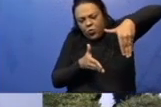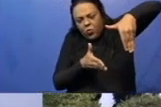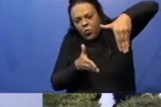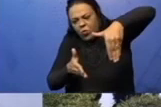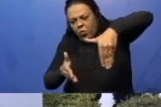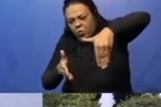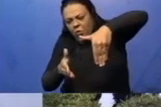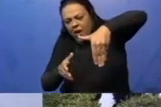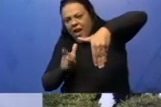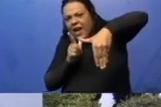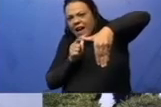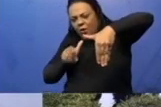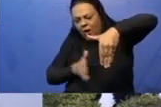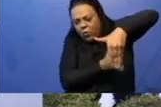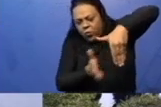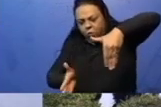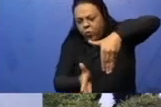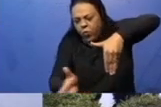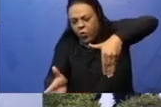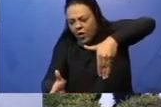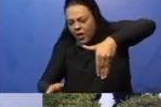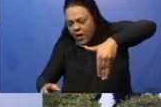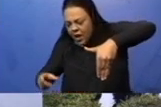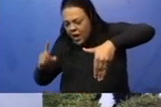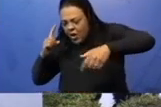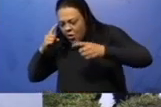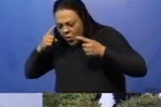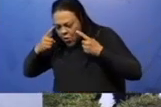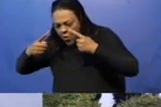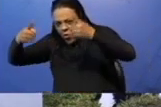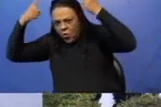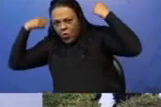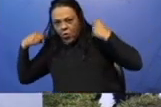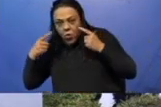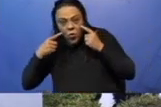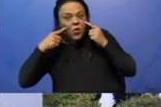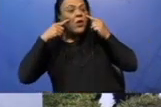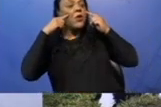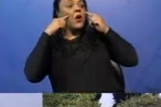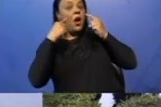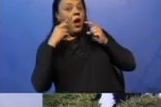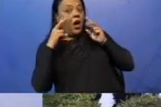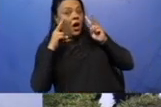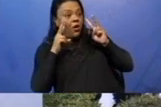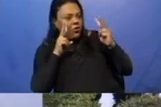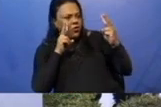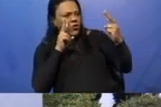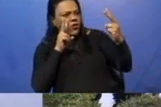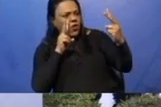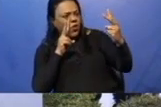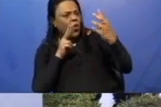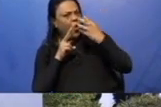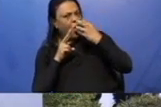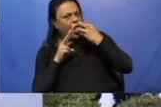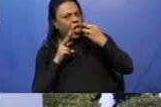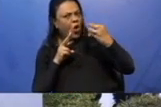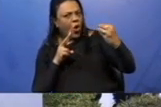bem rapidamente. Quando ele levantou a cabeça, avistou um lobo, também bebendo da